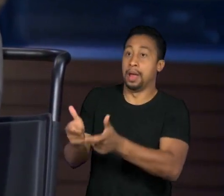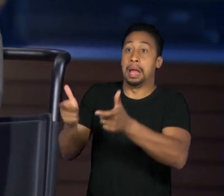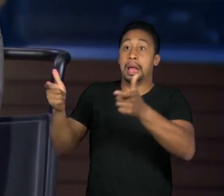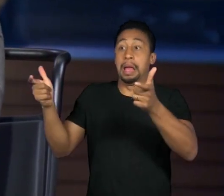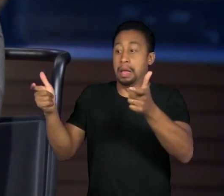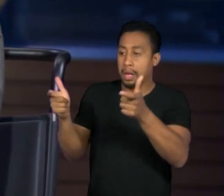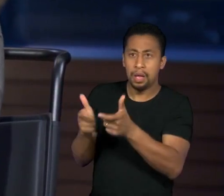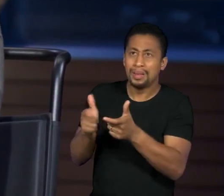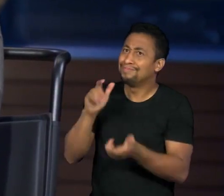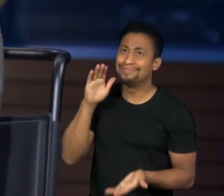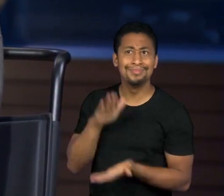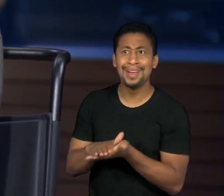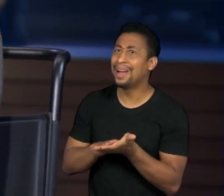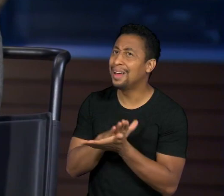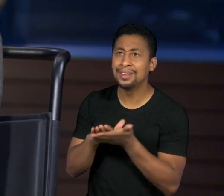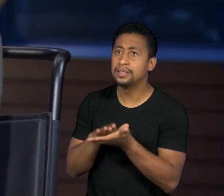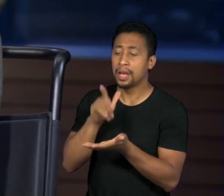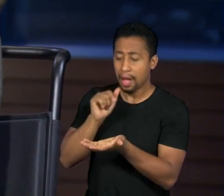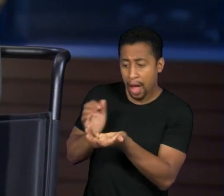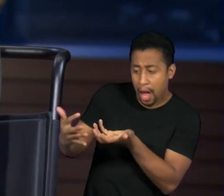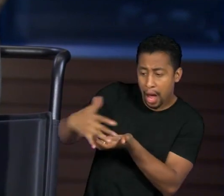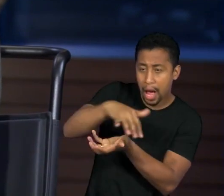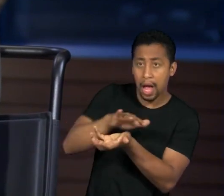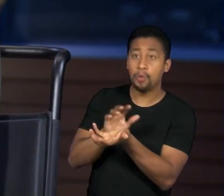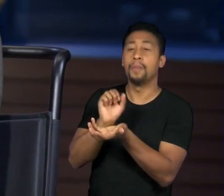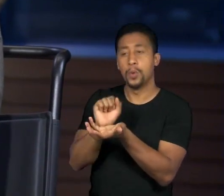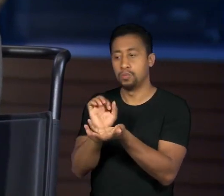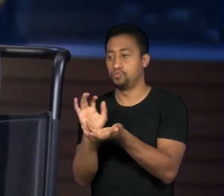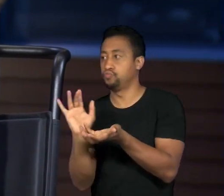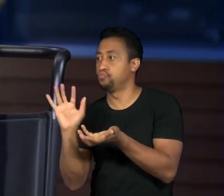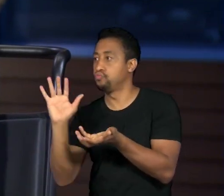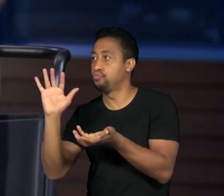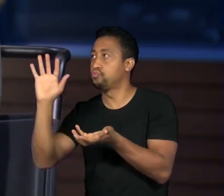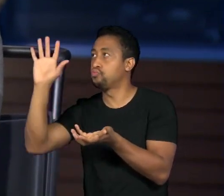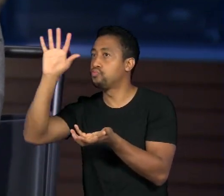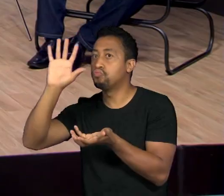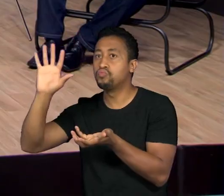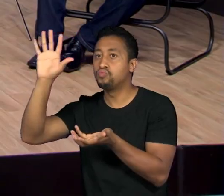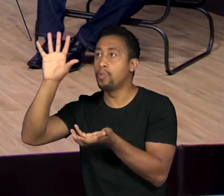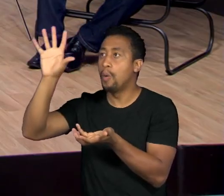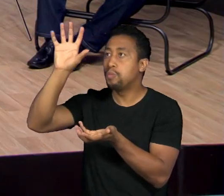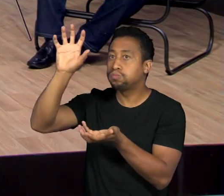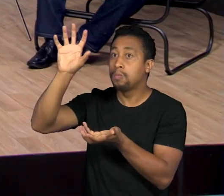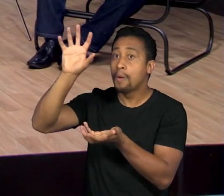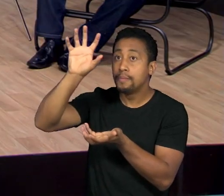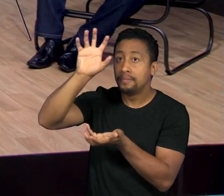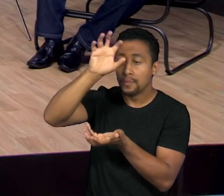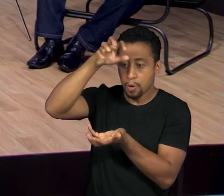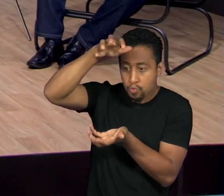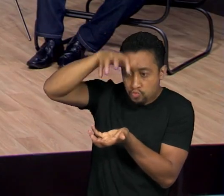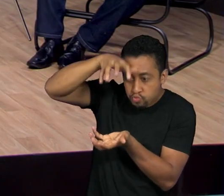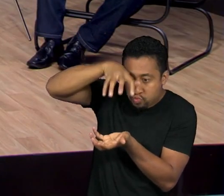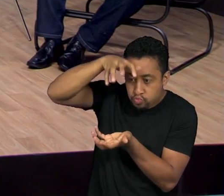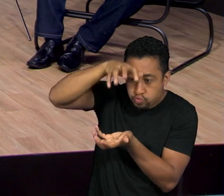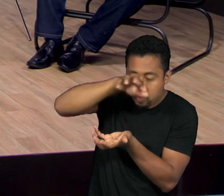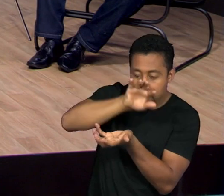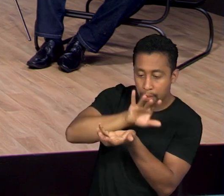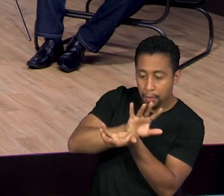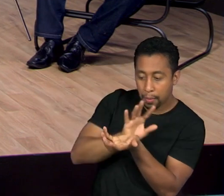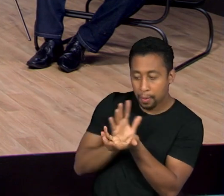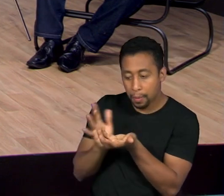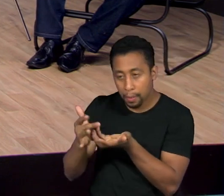tem feito é desperdiçar, estragar e tornar imprestável essa água.